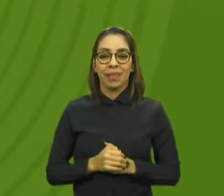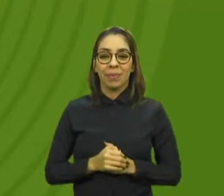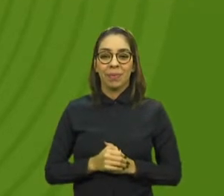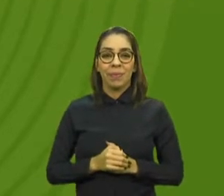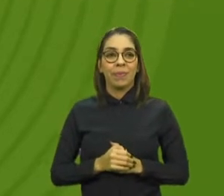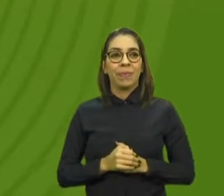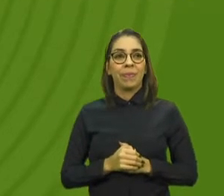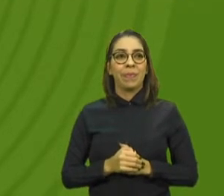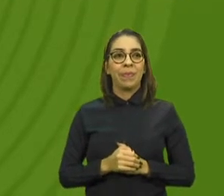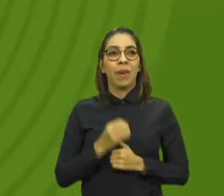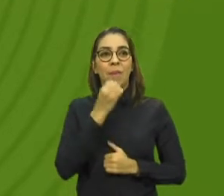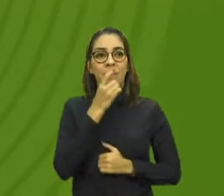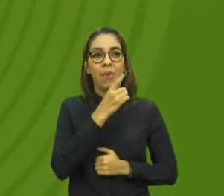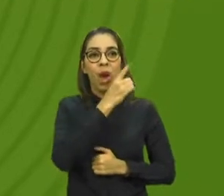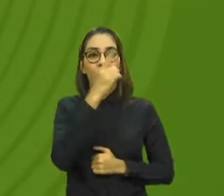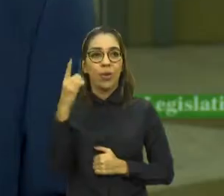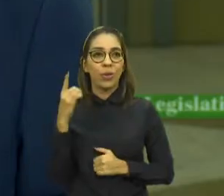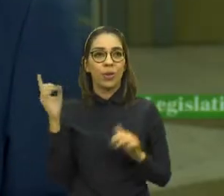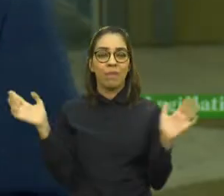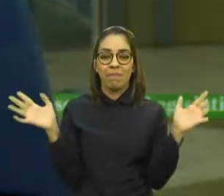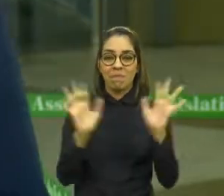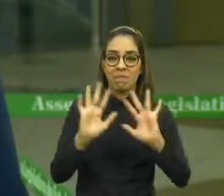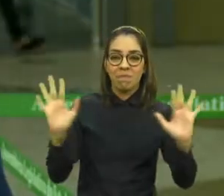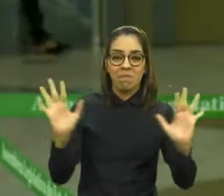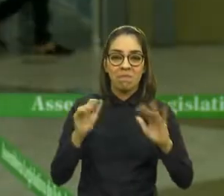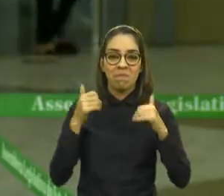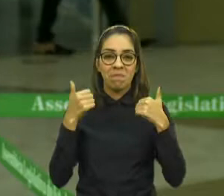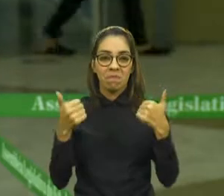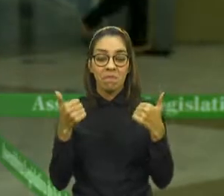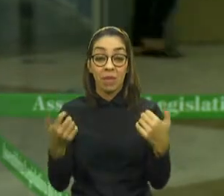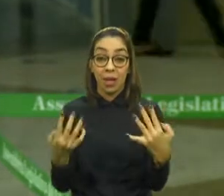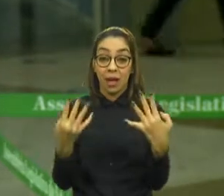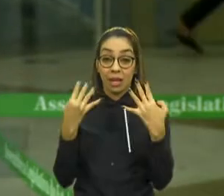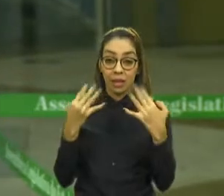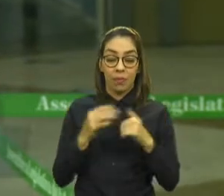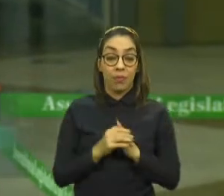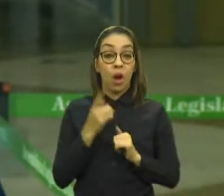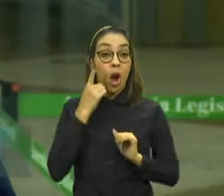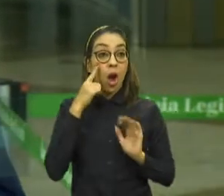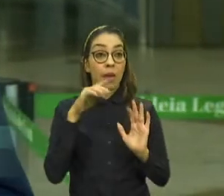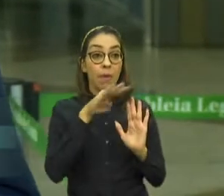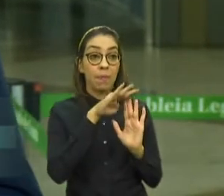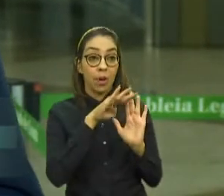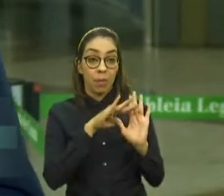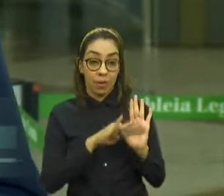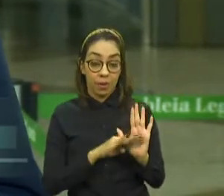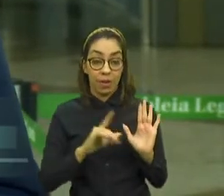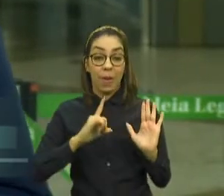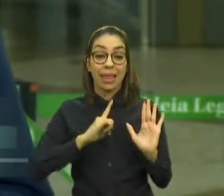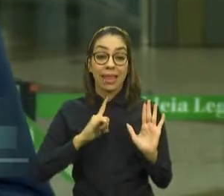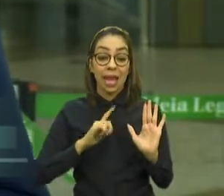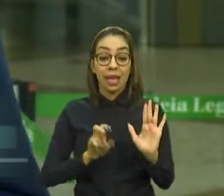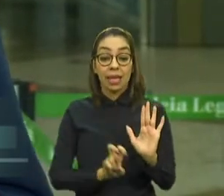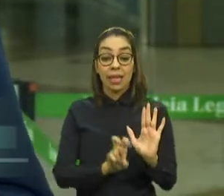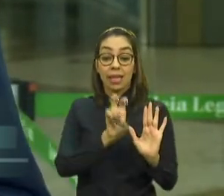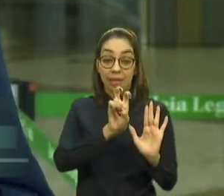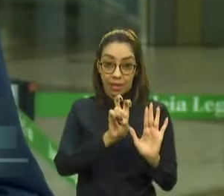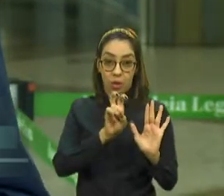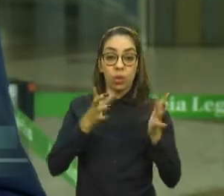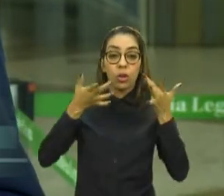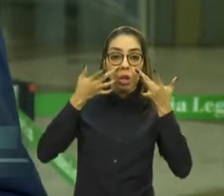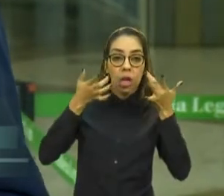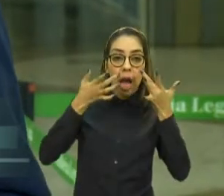Muito bom dia, Tiago. Bom dia a todos que nos acompanham. Olha, a programação do evento conta com 5 espetáculos adultos e um infantil